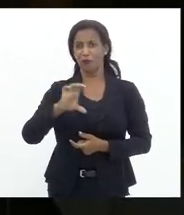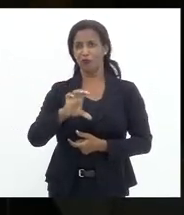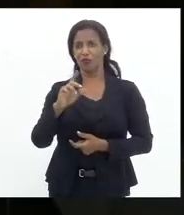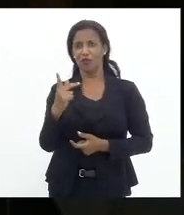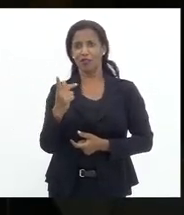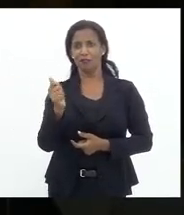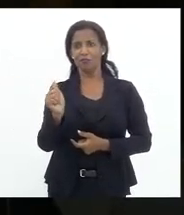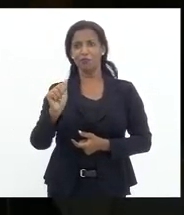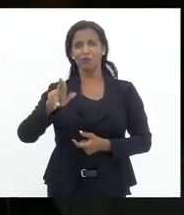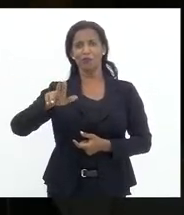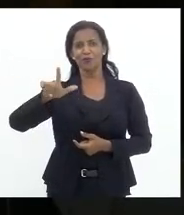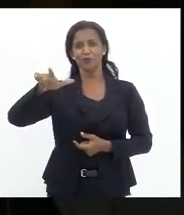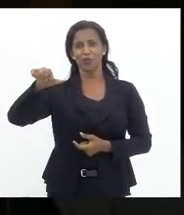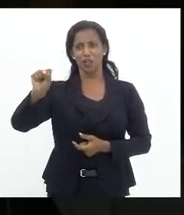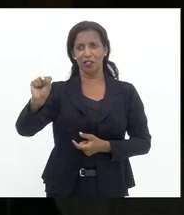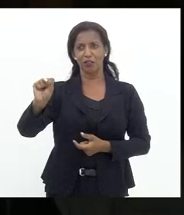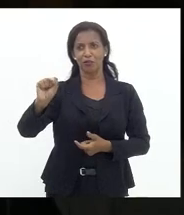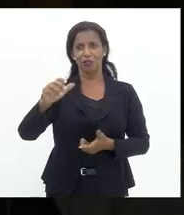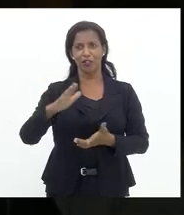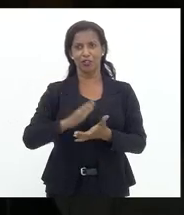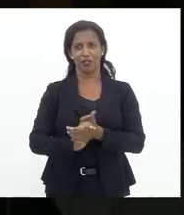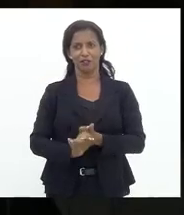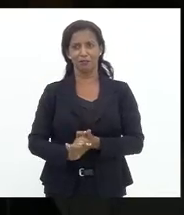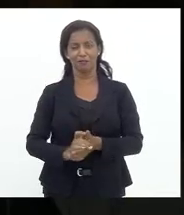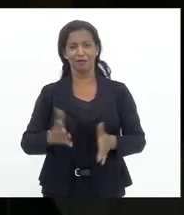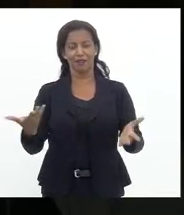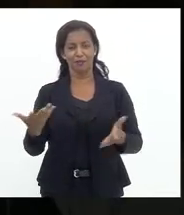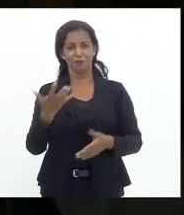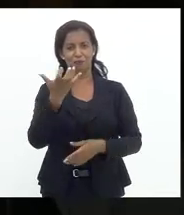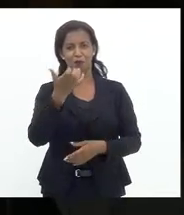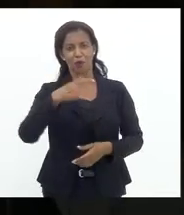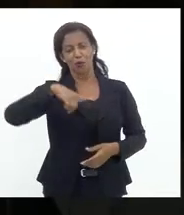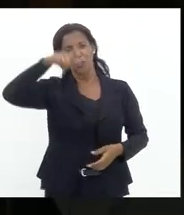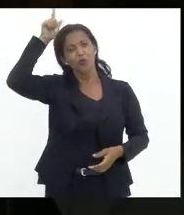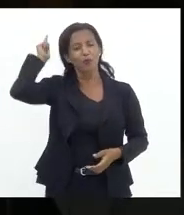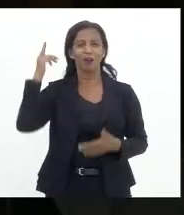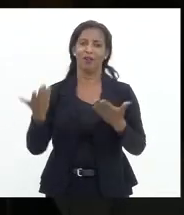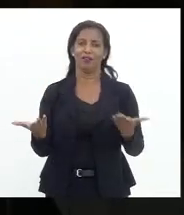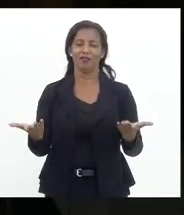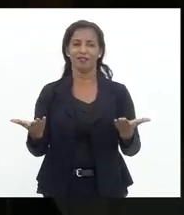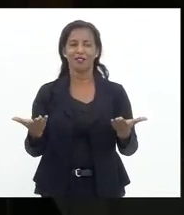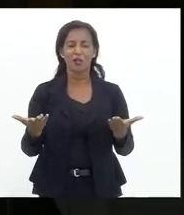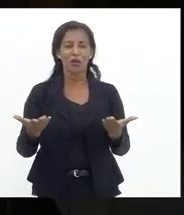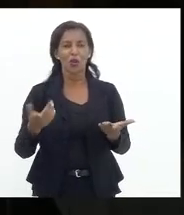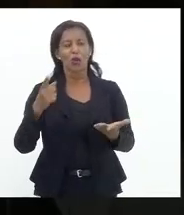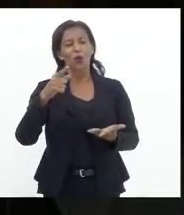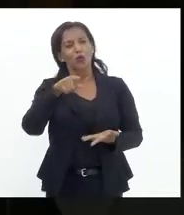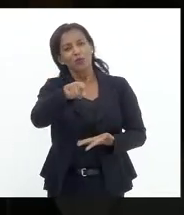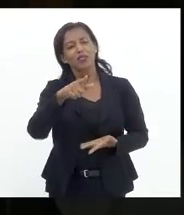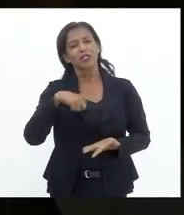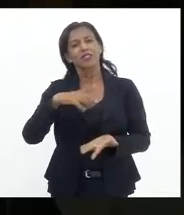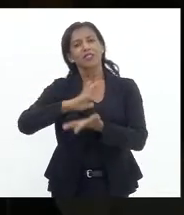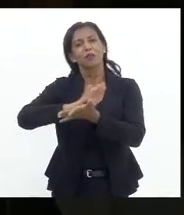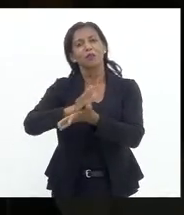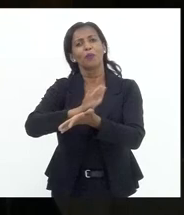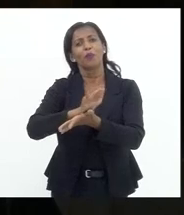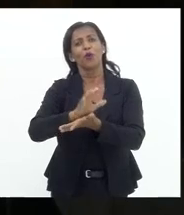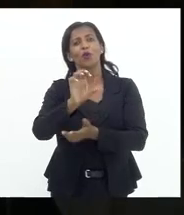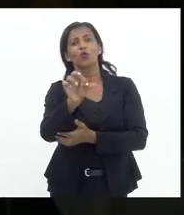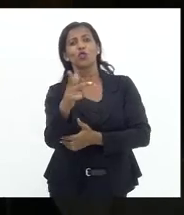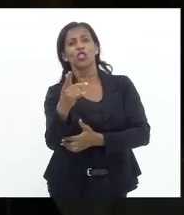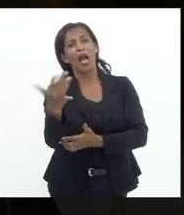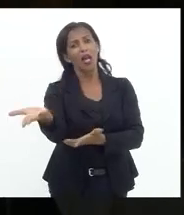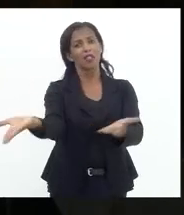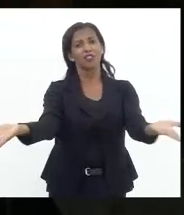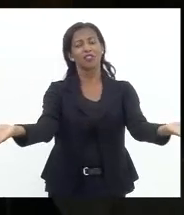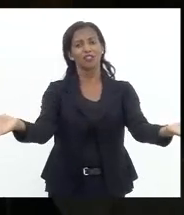Batista, eu defendo deputado Luiz Paulo. Vossa Excelência está sendo preconceituoso com o deputado Charles